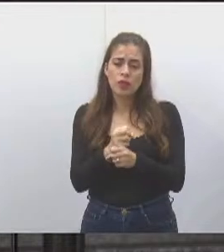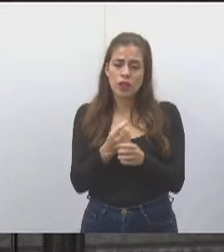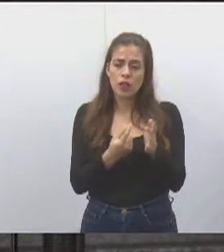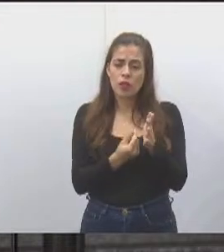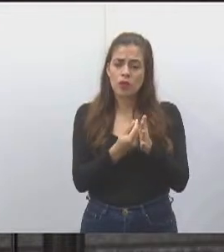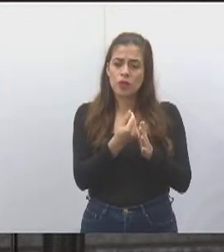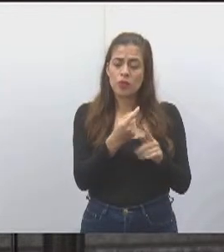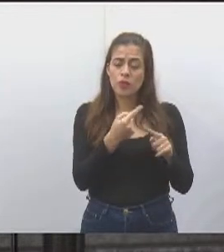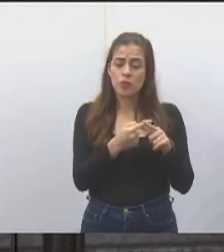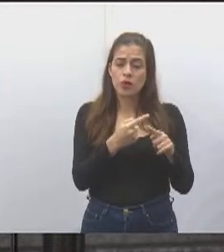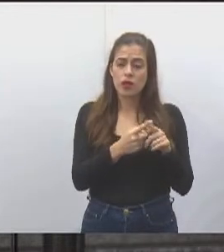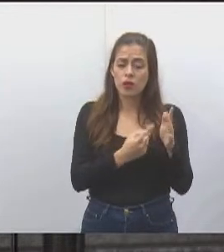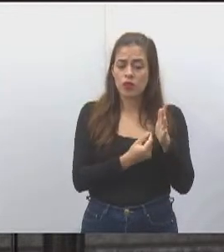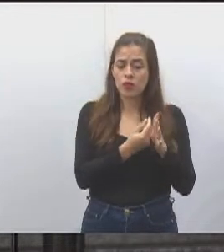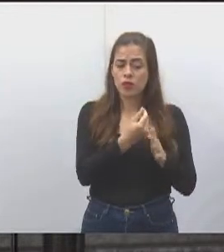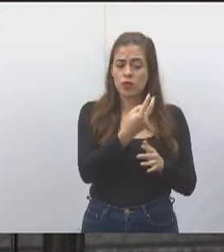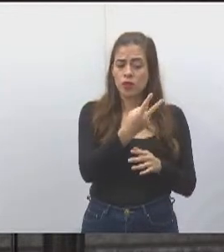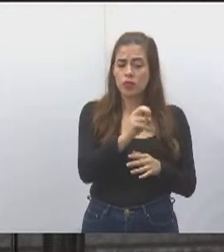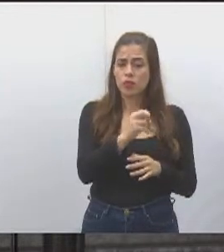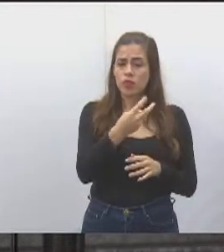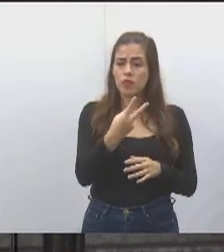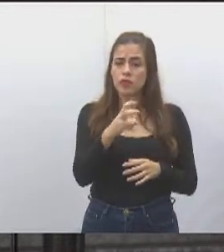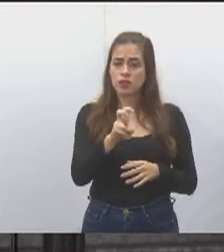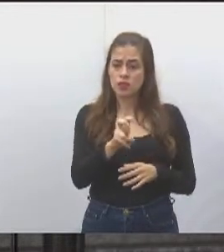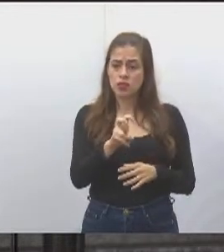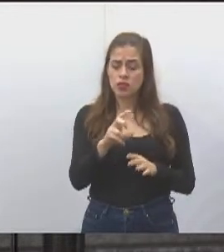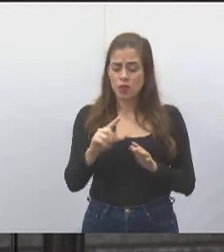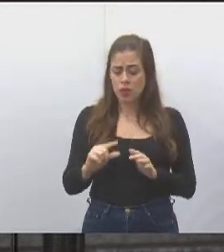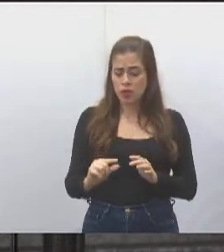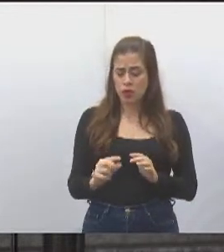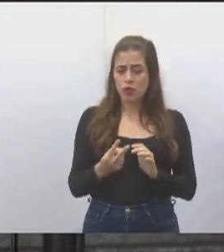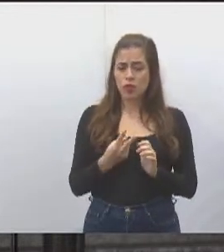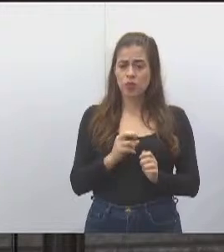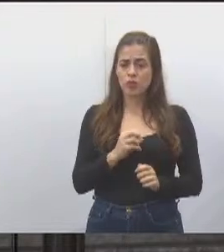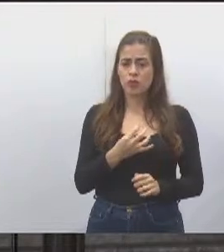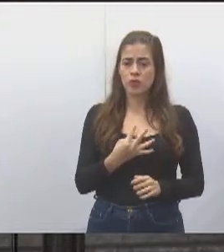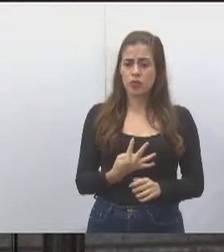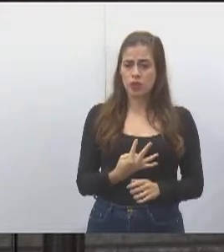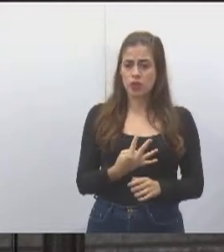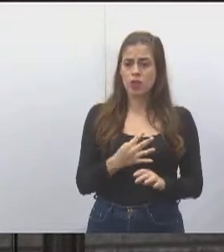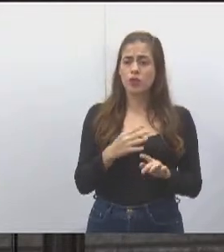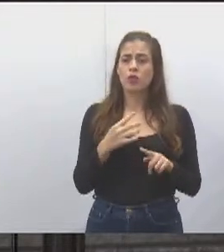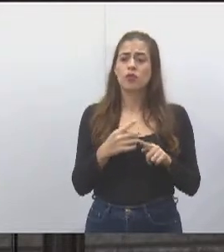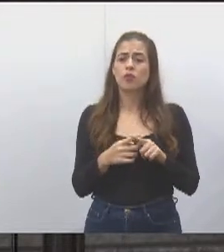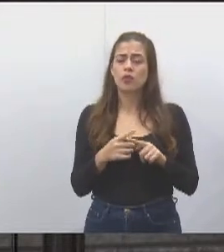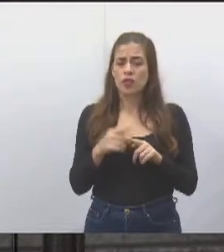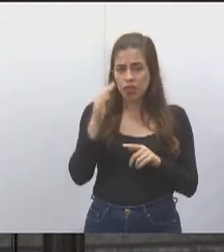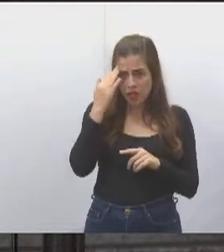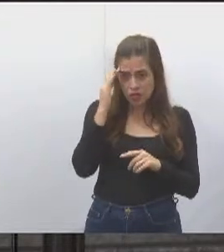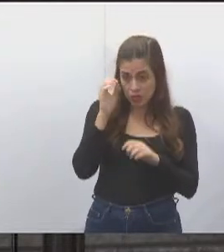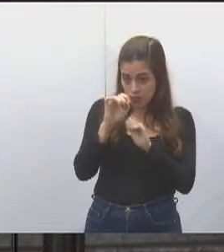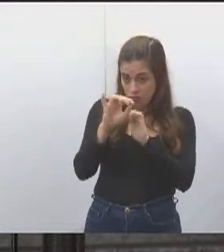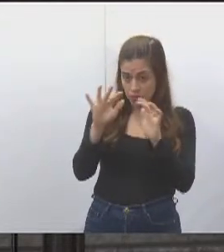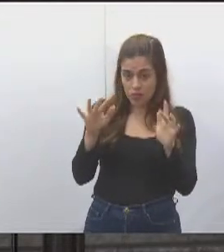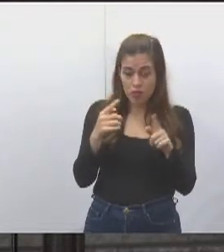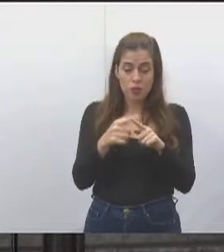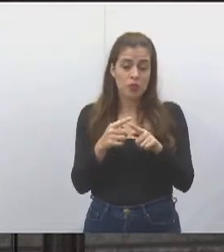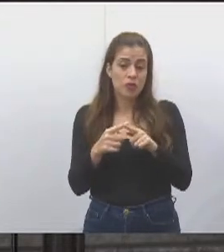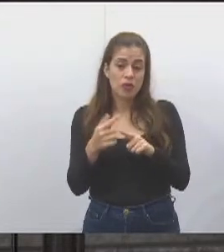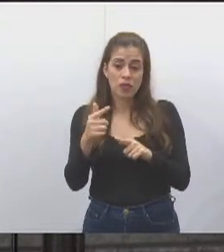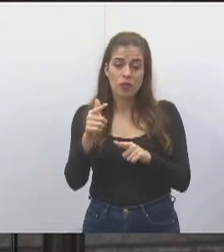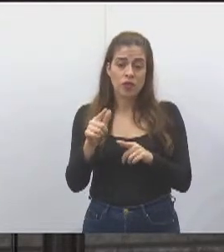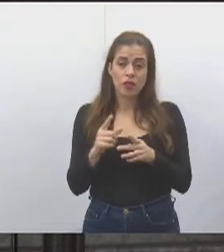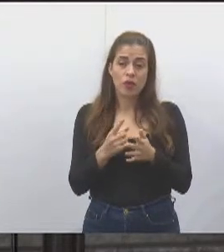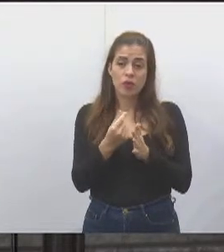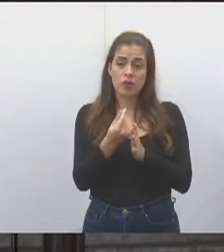de 2025 que está previsto, ele é menor do que o de 2024, porque então, pelo que eu entendi pela sua explicação, é porque não foi